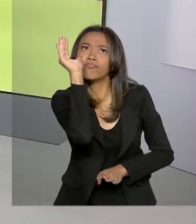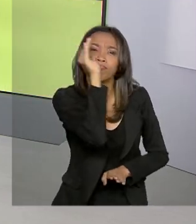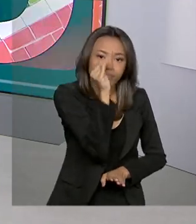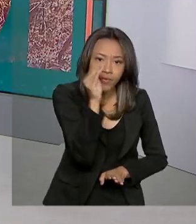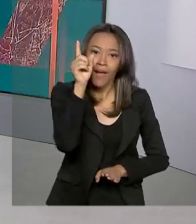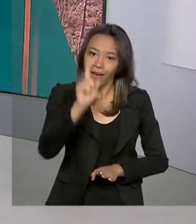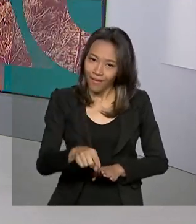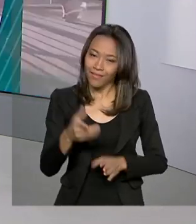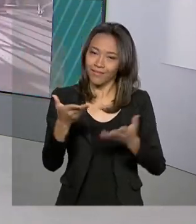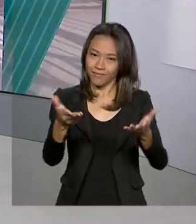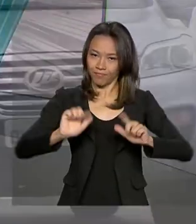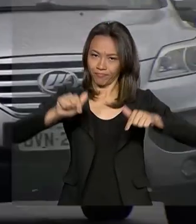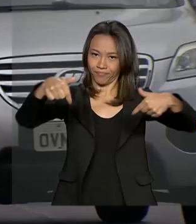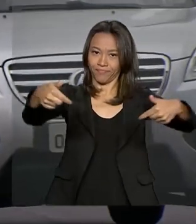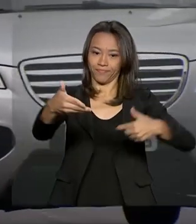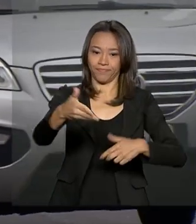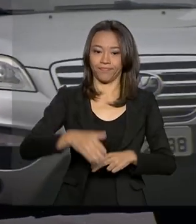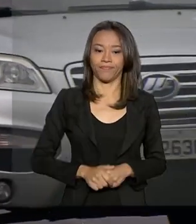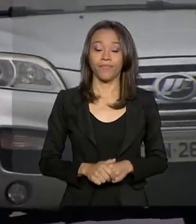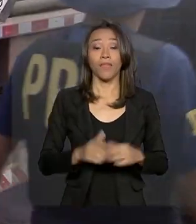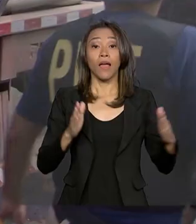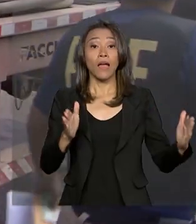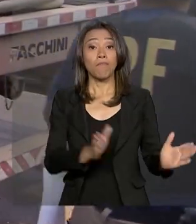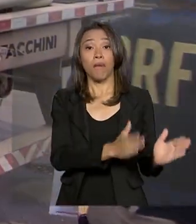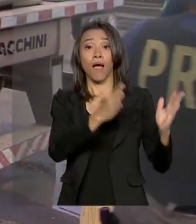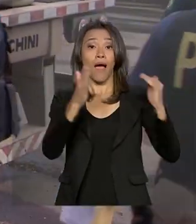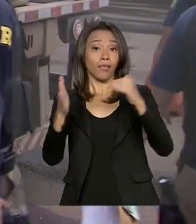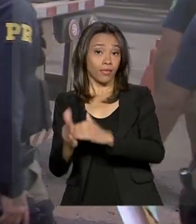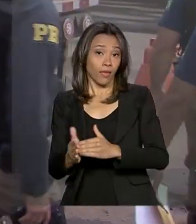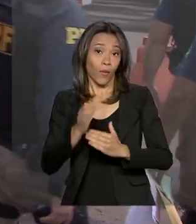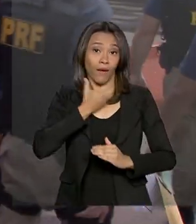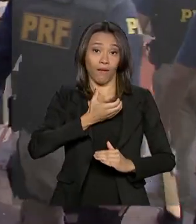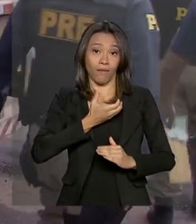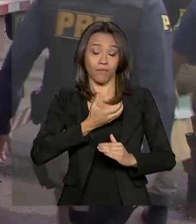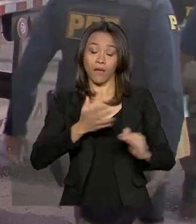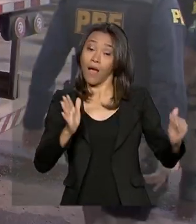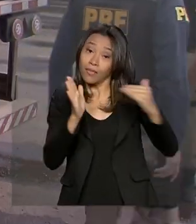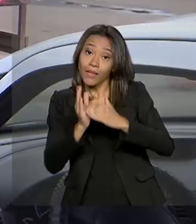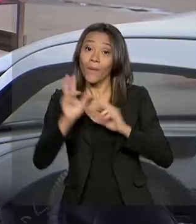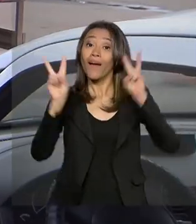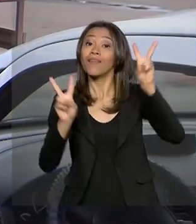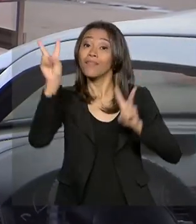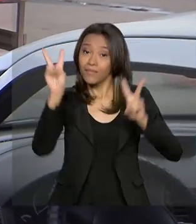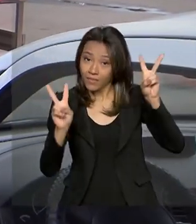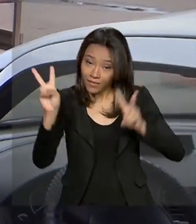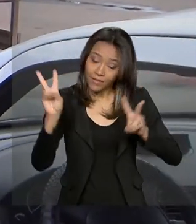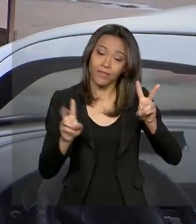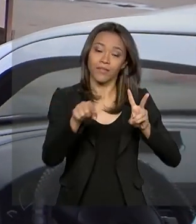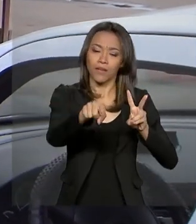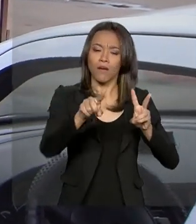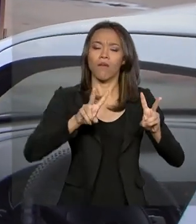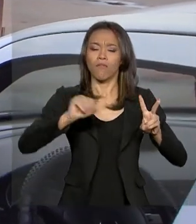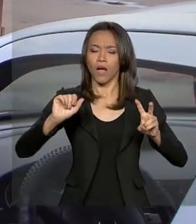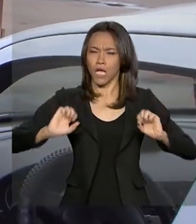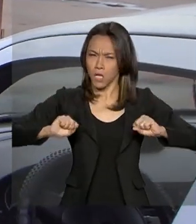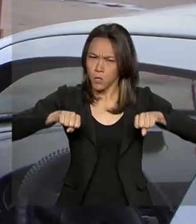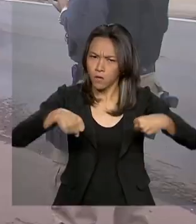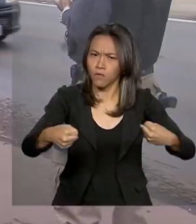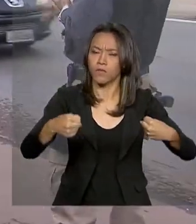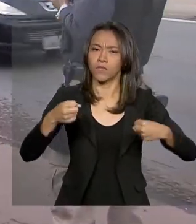rodovida até o carnaval profissionais da polícia rodoviária federal vão reforçar a fiscalização